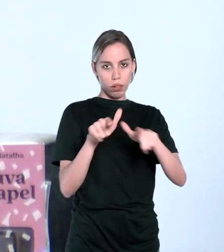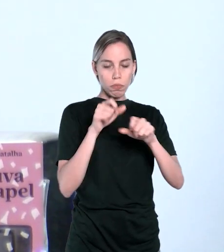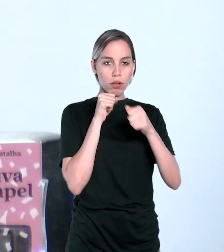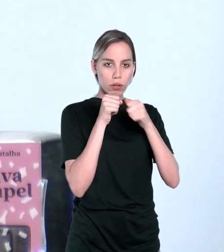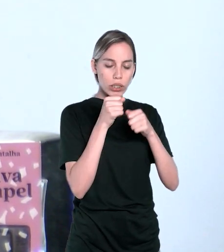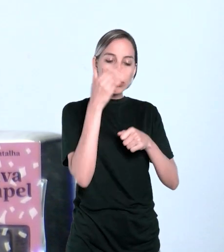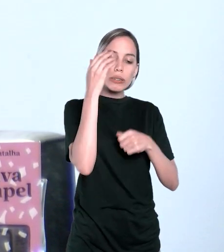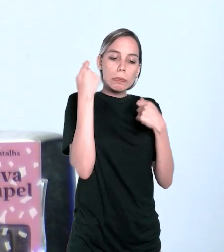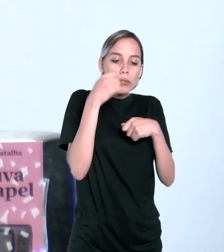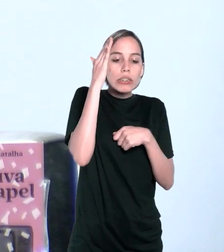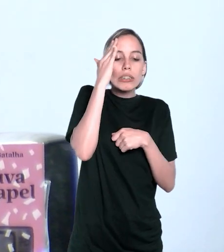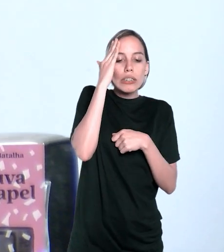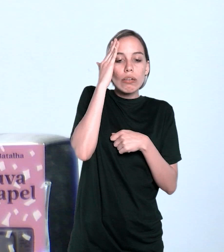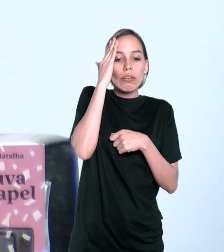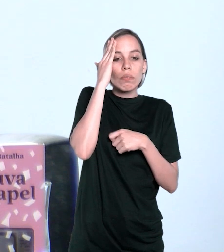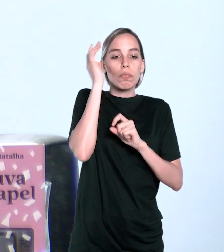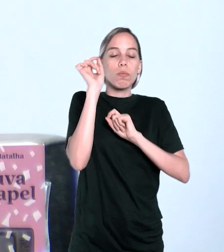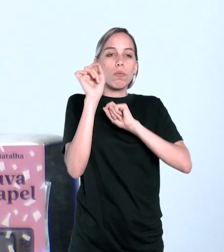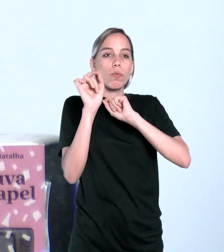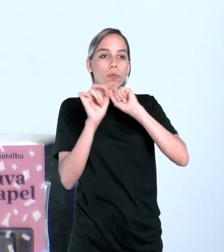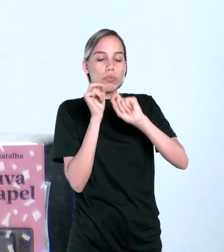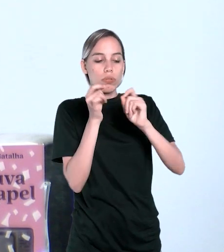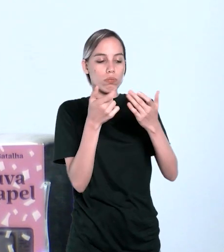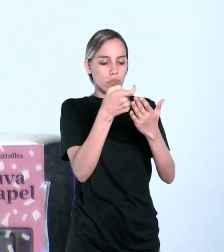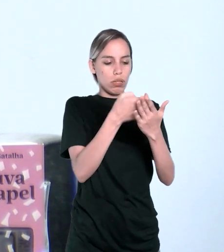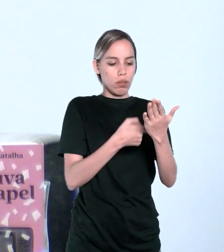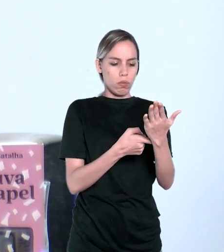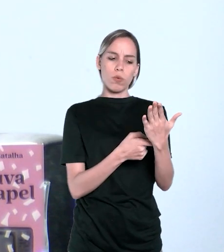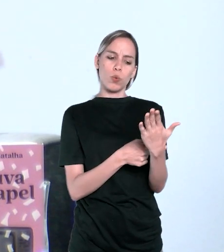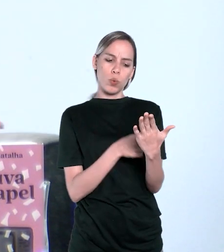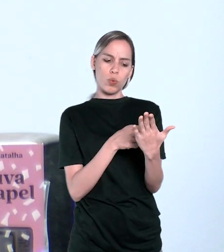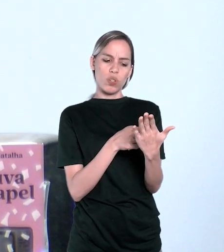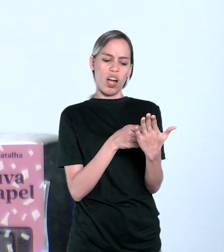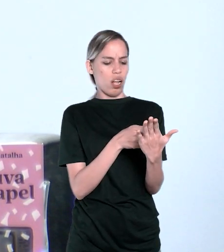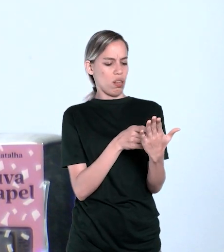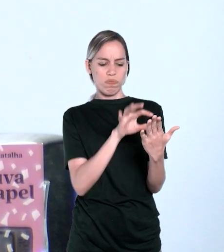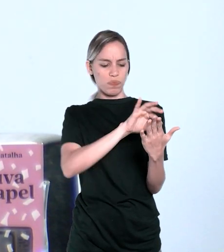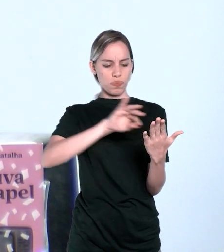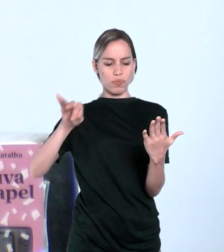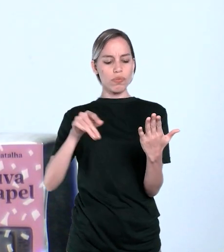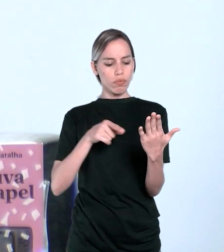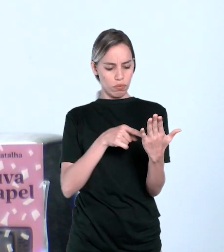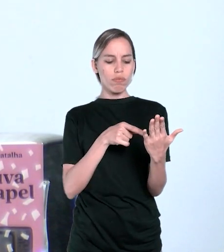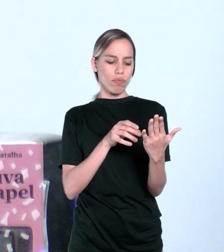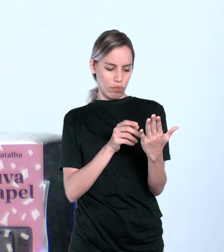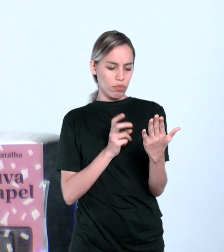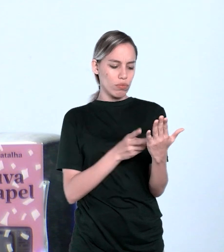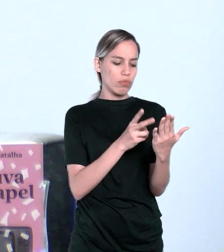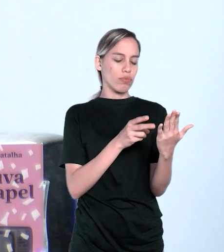importante que você saiba o que você tem, o que tem que ficar fora, e o que você vai colocar numa história, além de outras coisas de estilo e